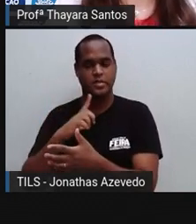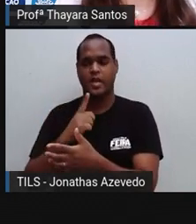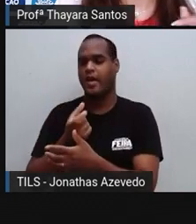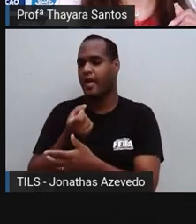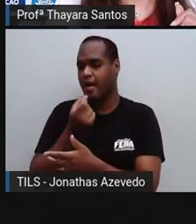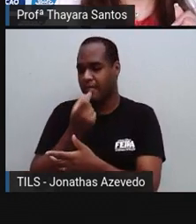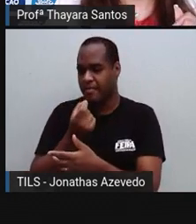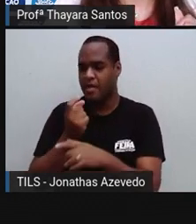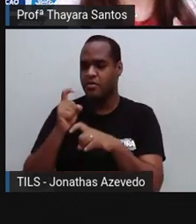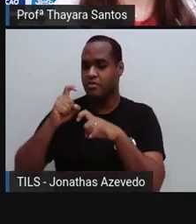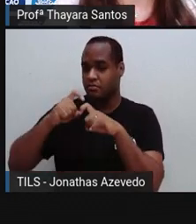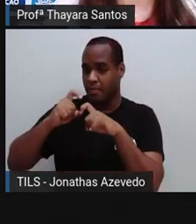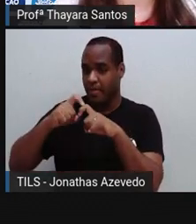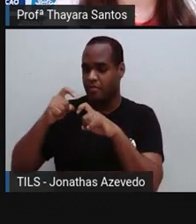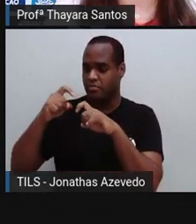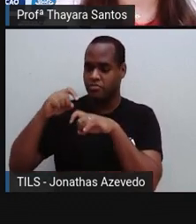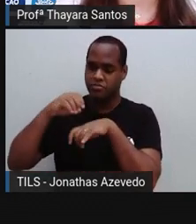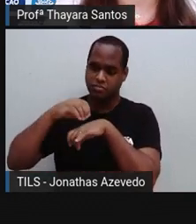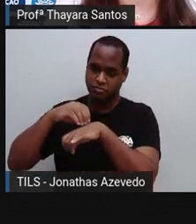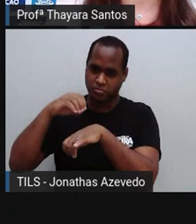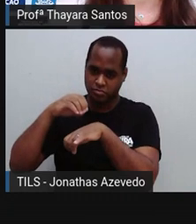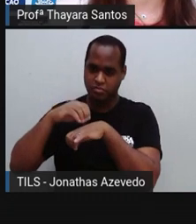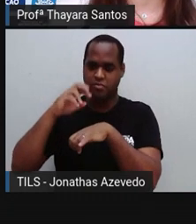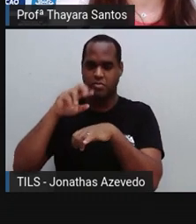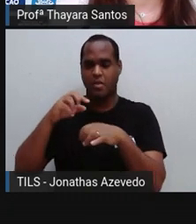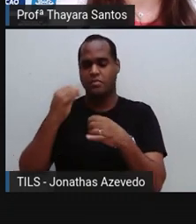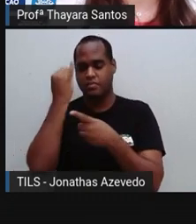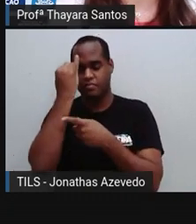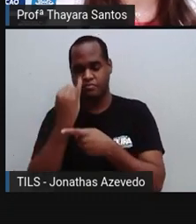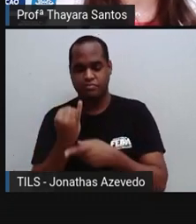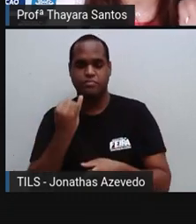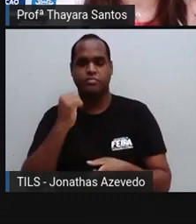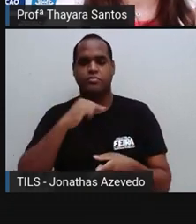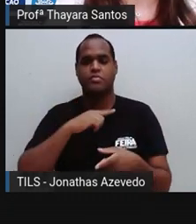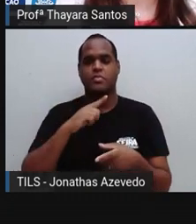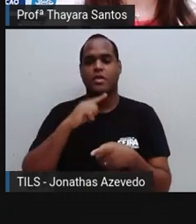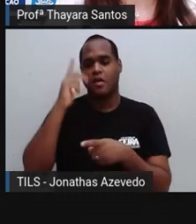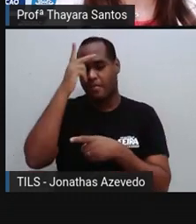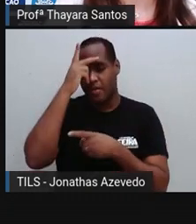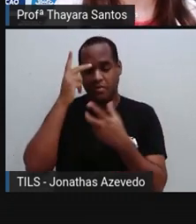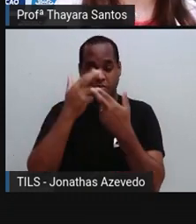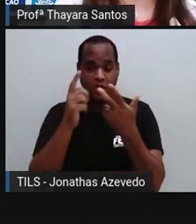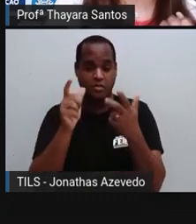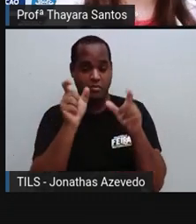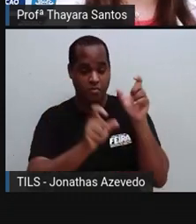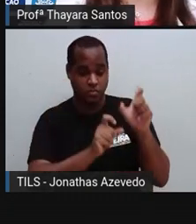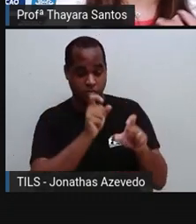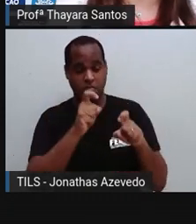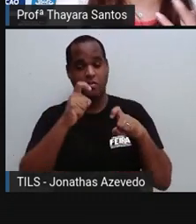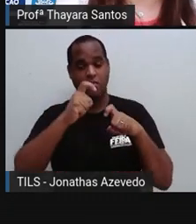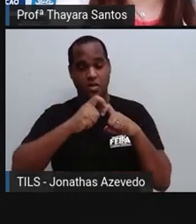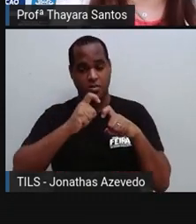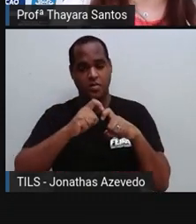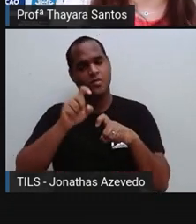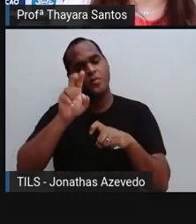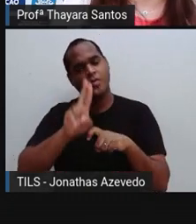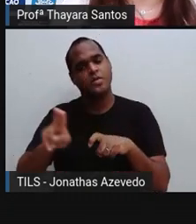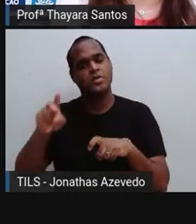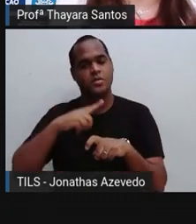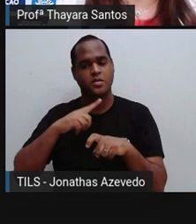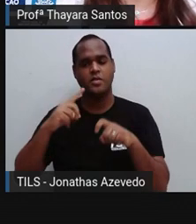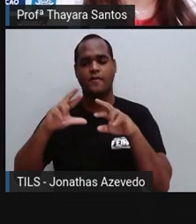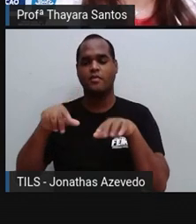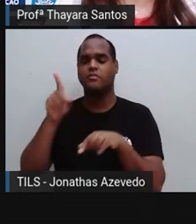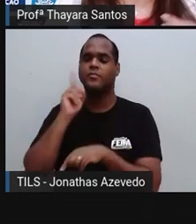médico para os regimes de emagrecimento. Tem pessoas que fazem acompanhamento médico e utilizam alguns desses medicamentos